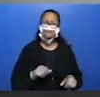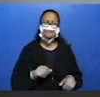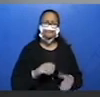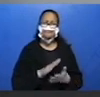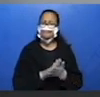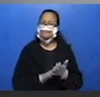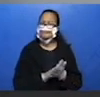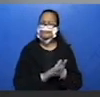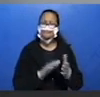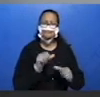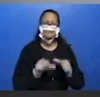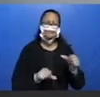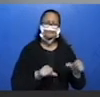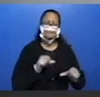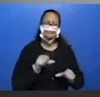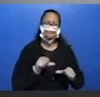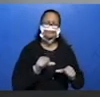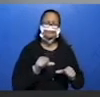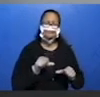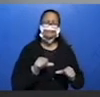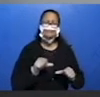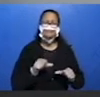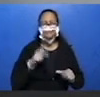multiplicações? Pensem.